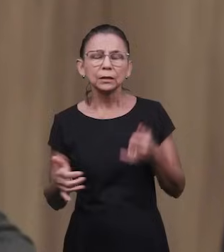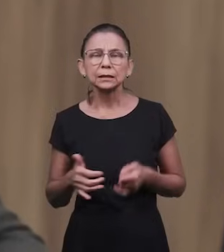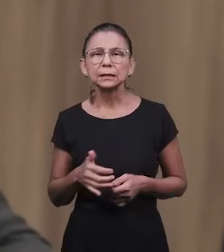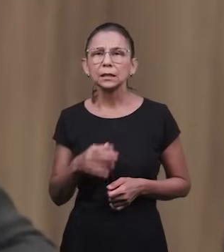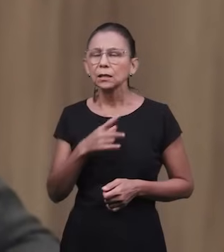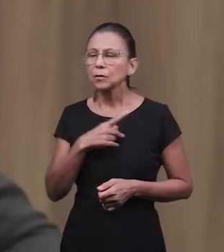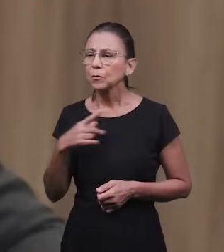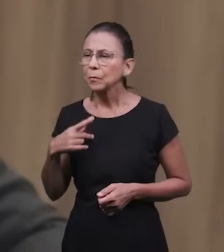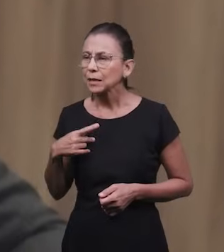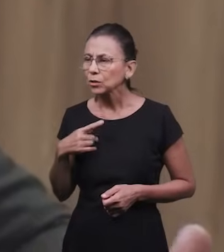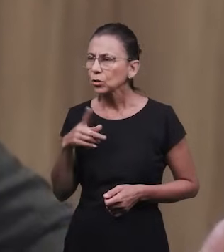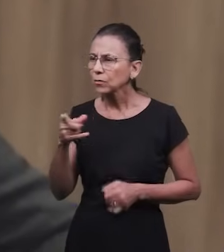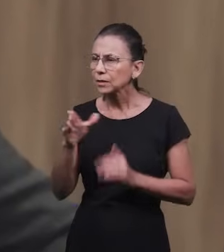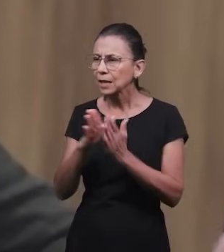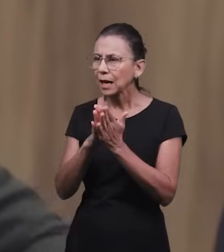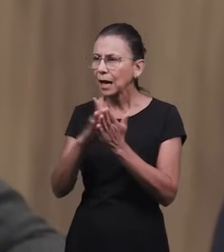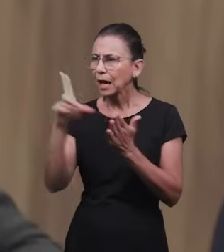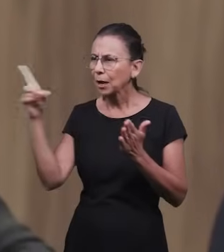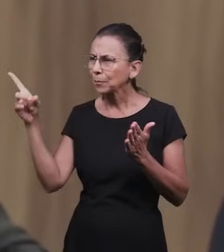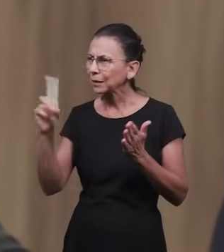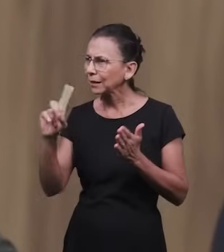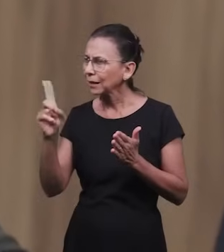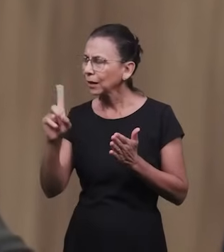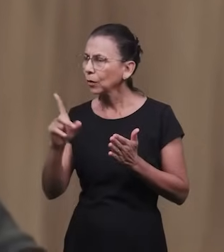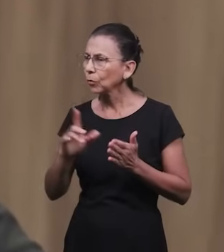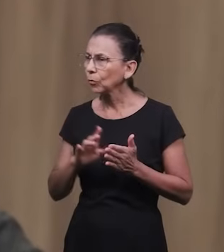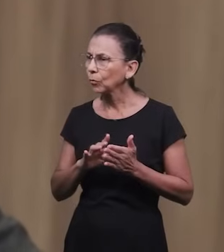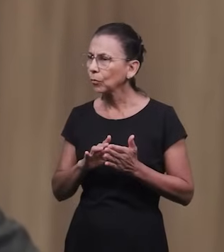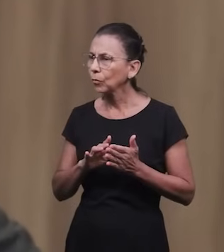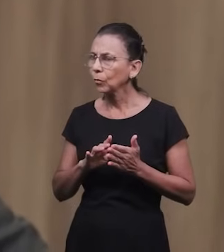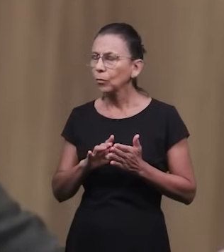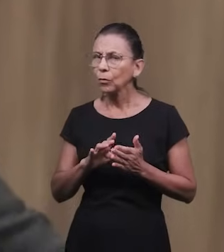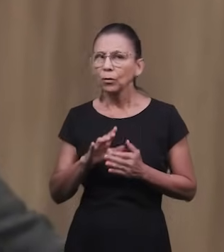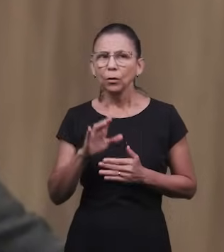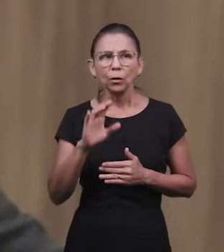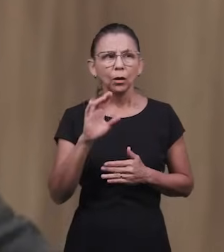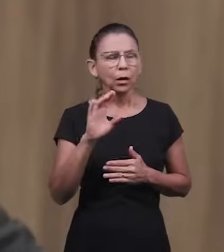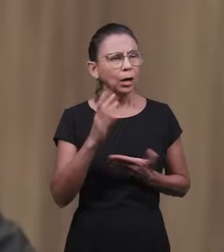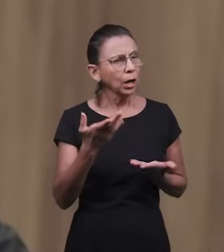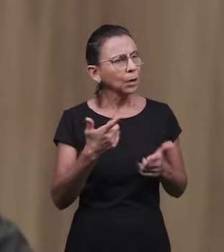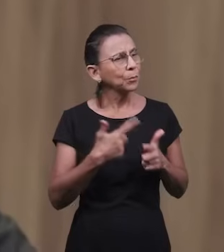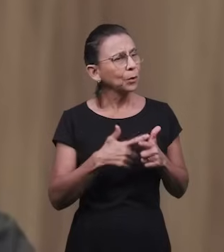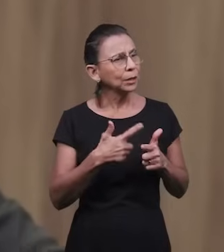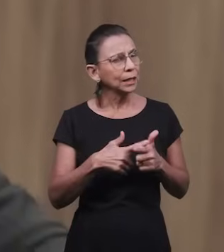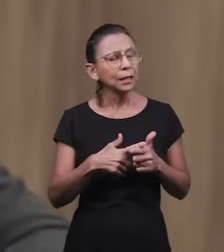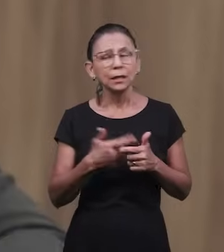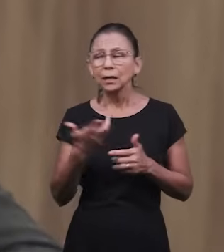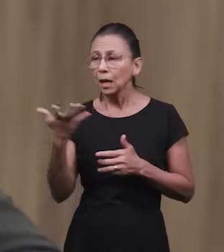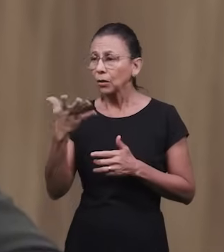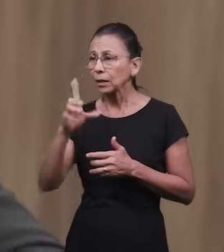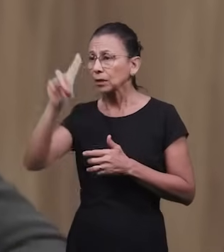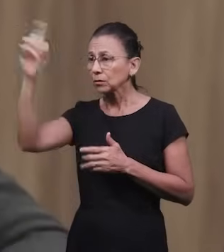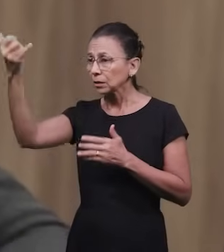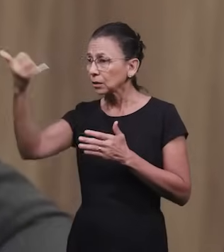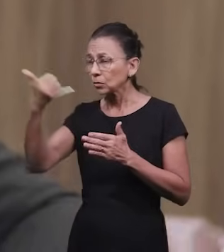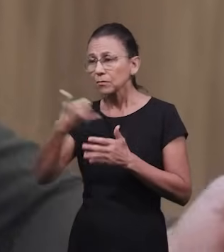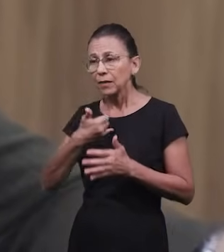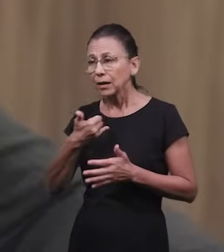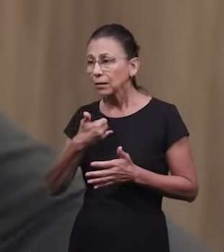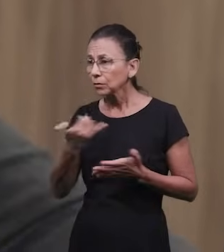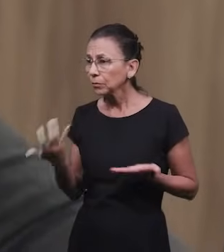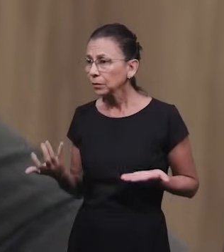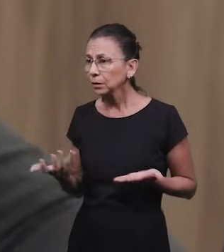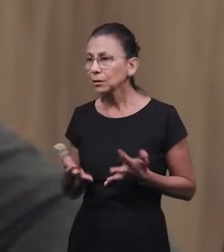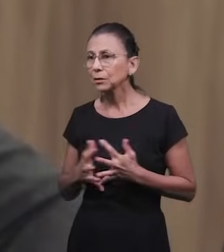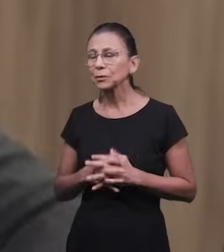quê? Não, eu liguei que eu quero que Deus fale comigo. Quero ouvir. Eu falei assim, se a senhora crê, não, eu creio. E a gente abre Isso, e Deus ali o fala,